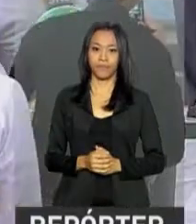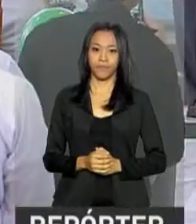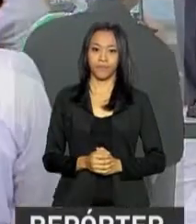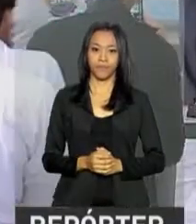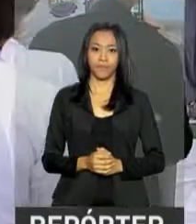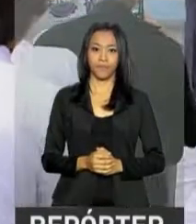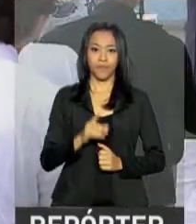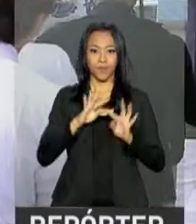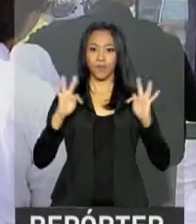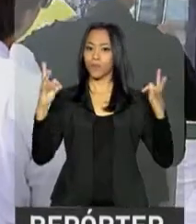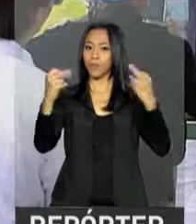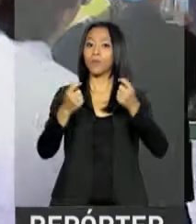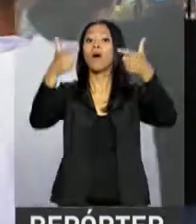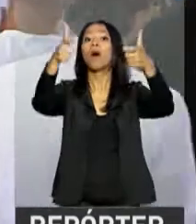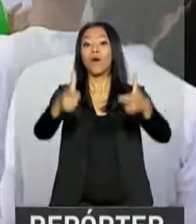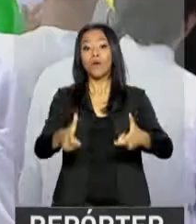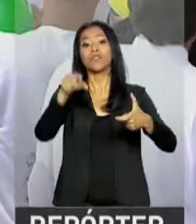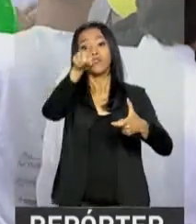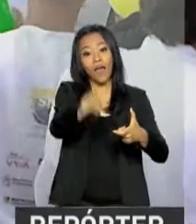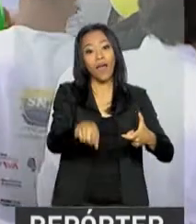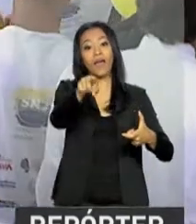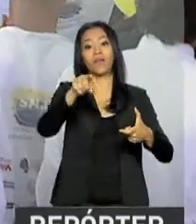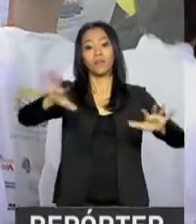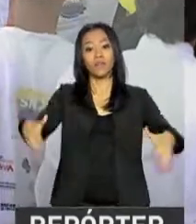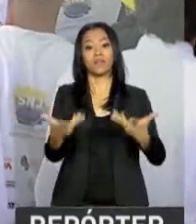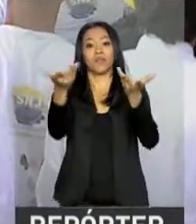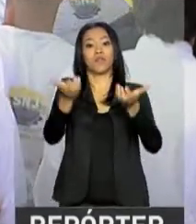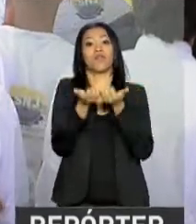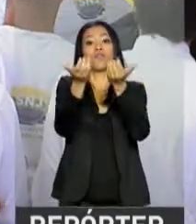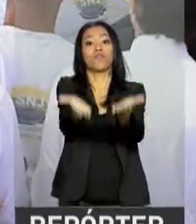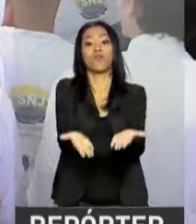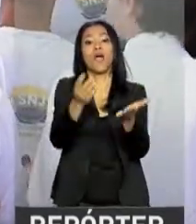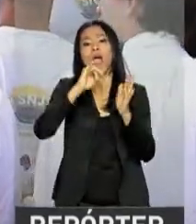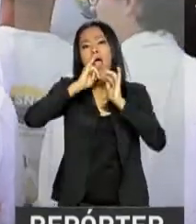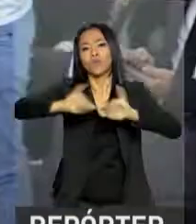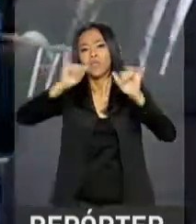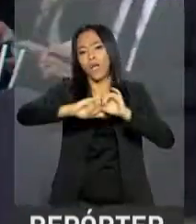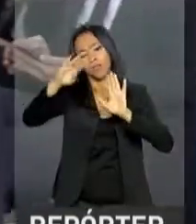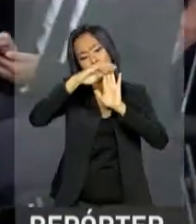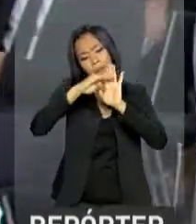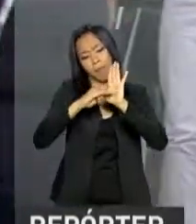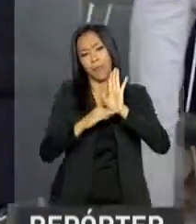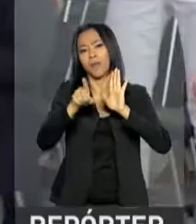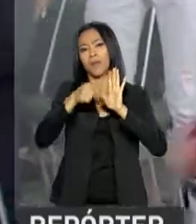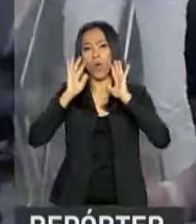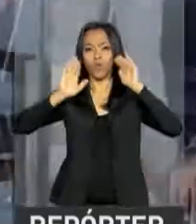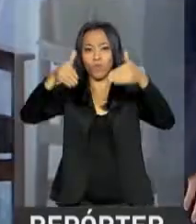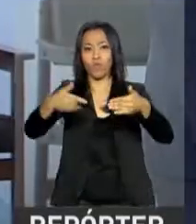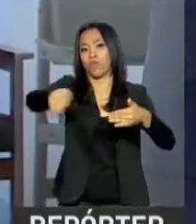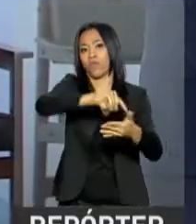todo este cenário aconteceu na cerimônia onde foram anunciadas medidas e ações no atendimento aos